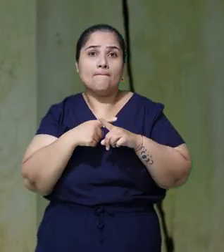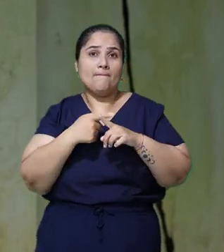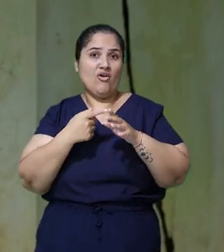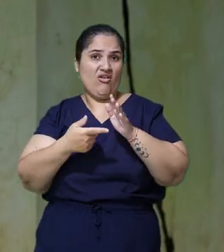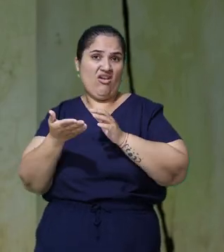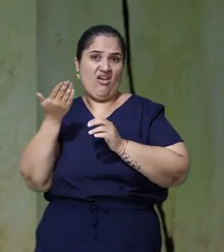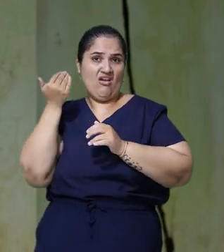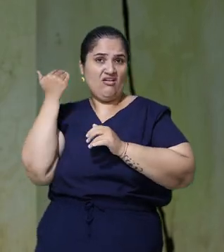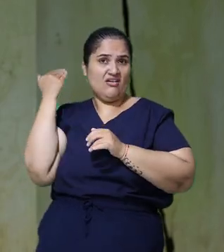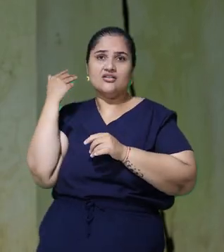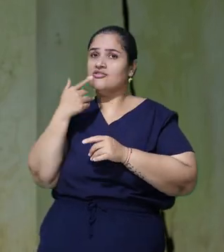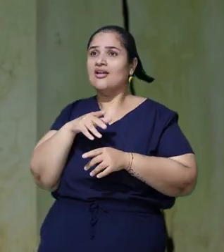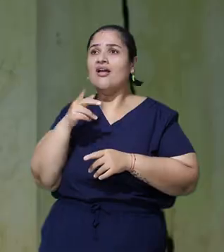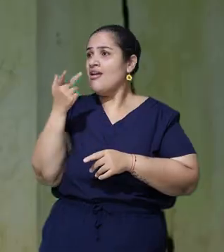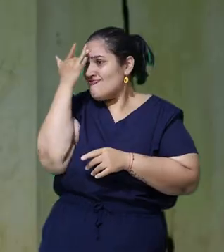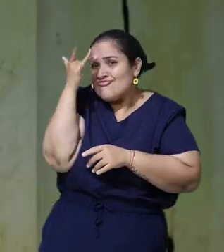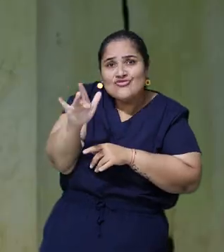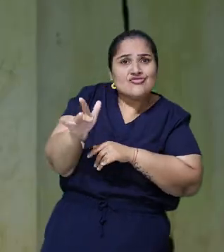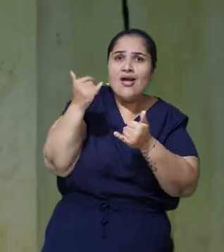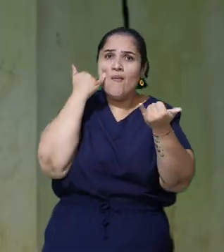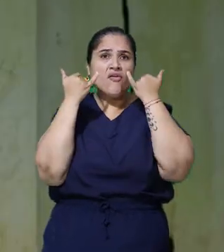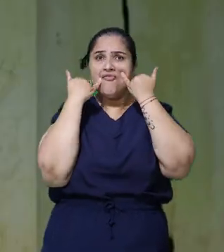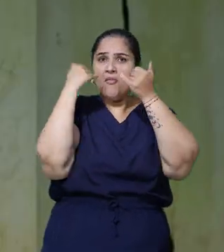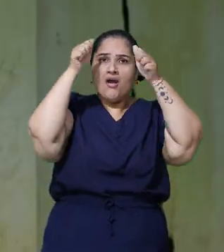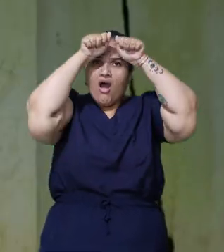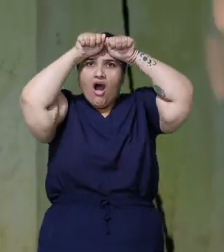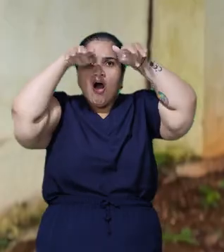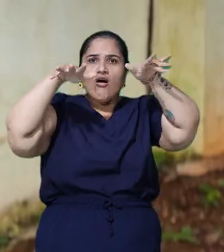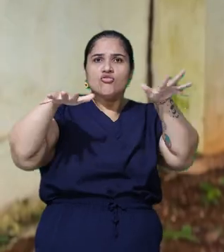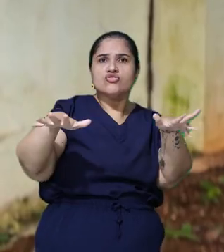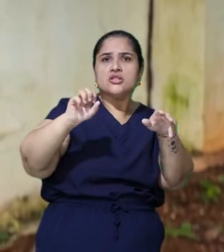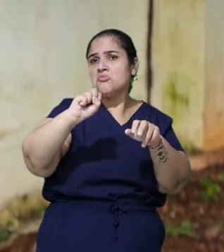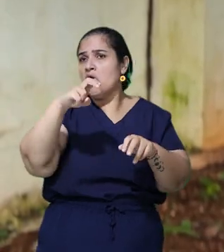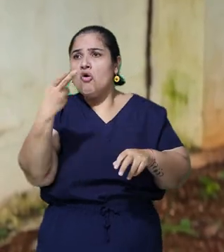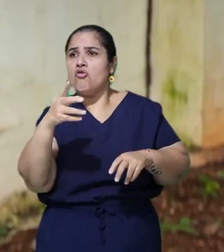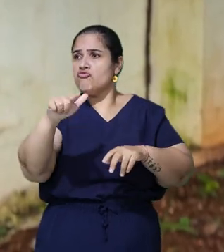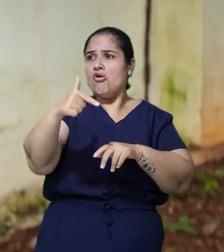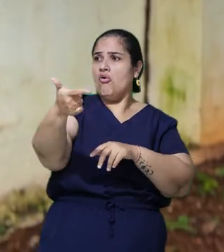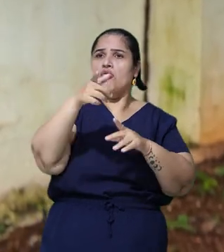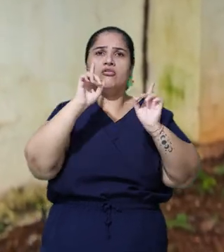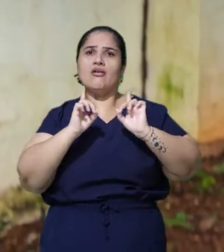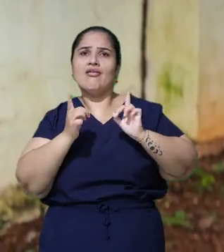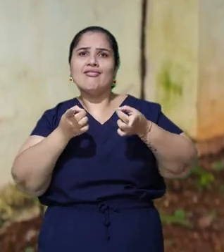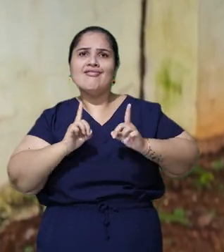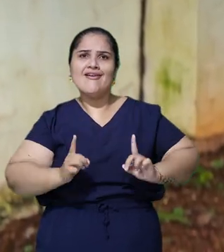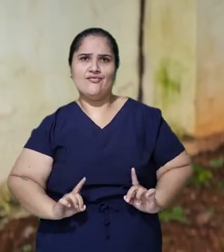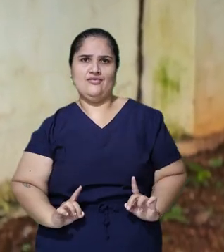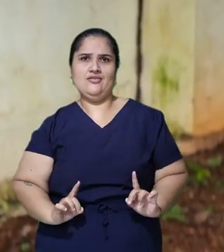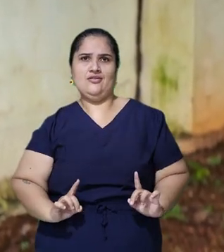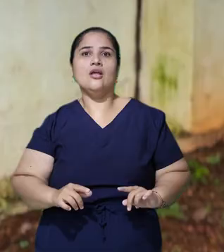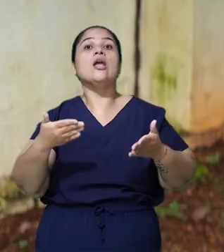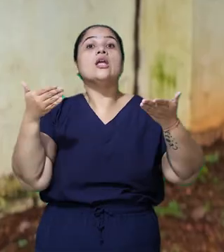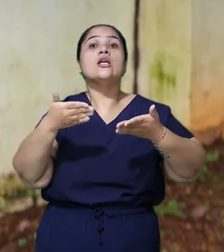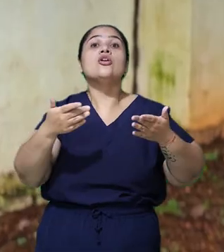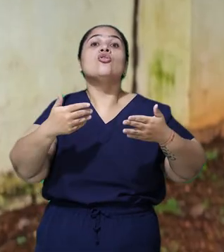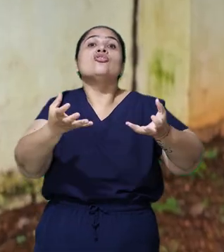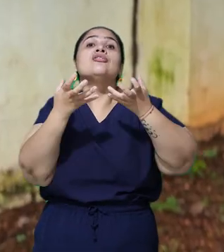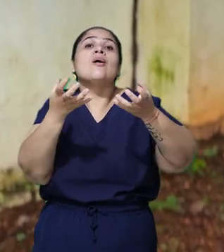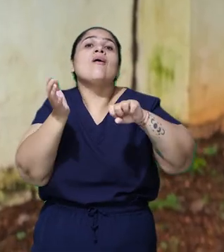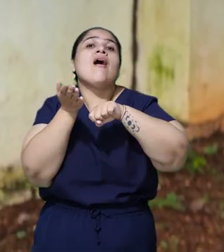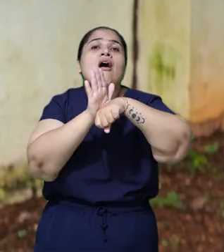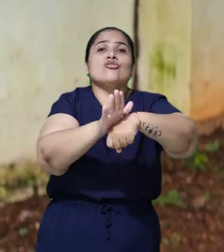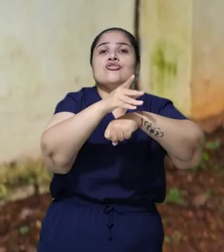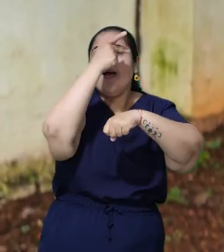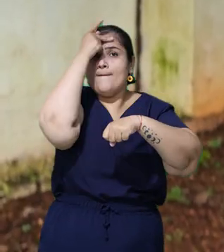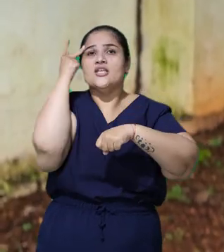a gente não se ouvia falar em autismo ou outras deficiências. E hoje eu quero ajudar pessoas que, assim